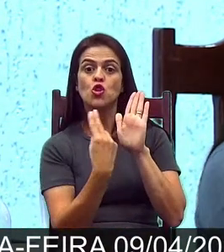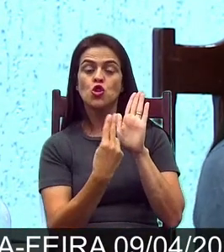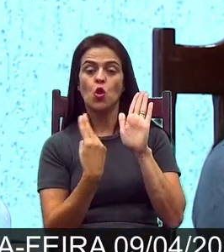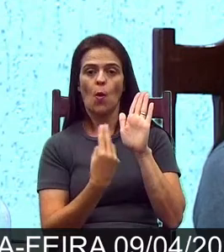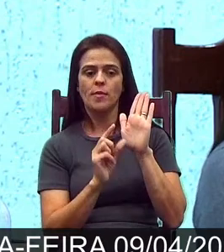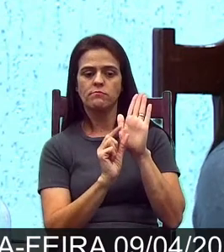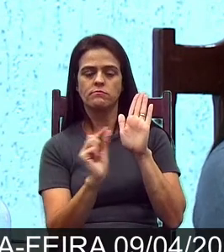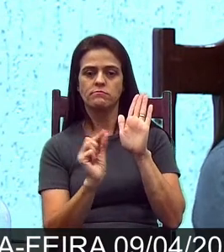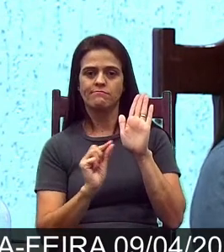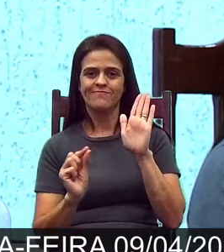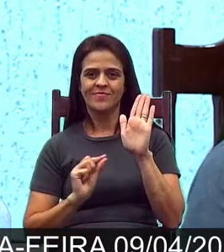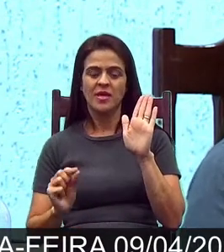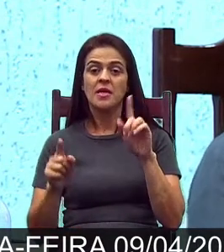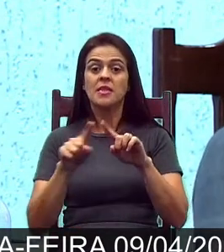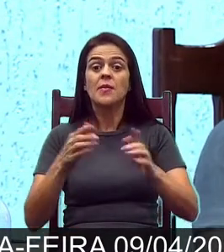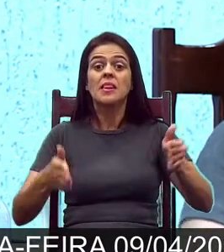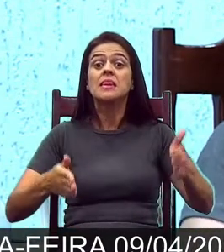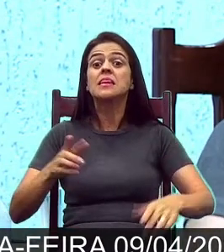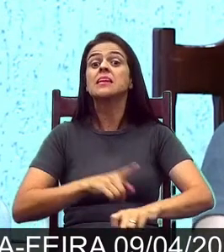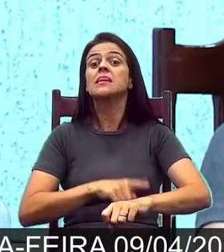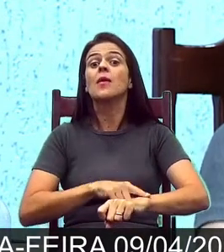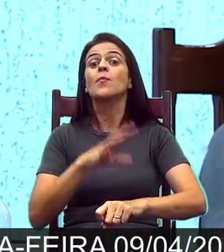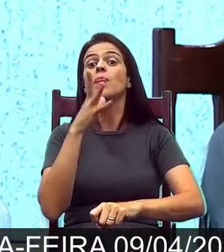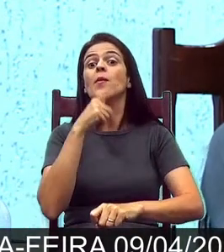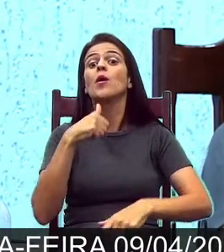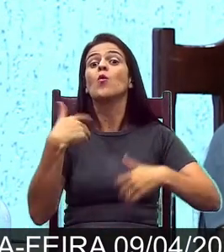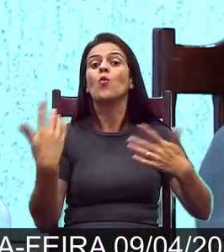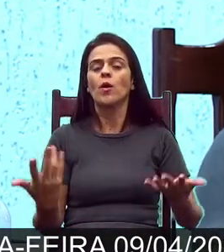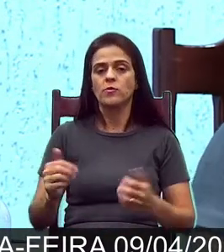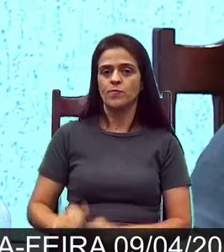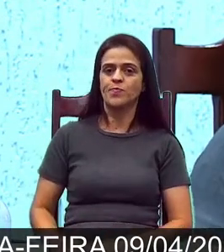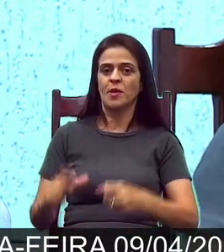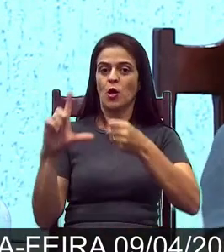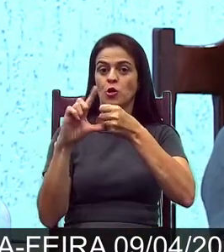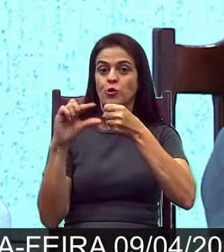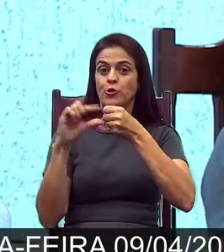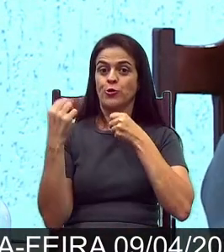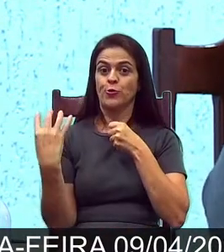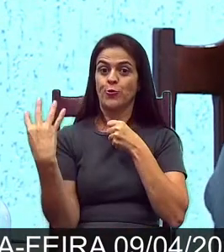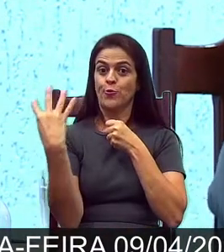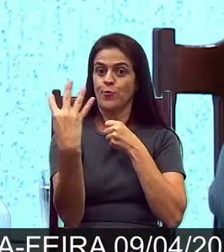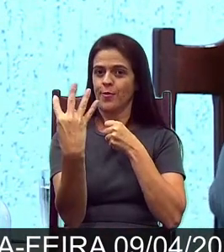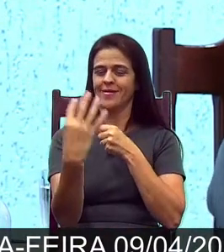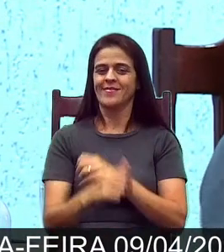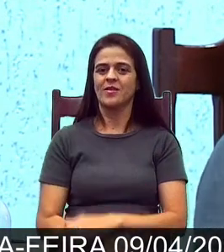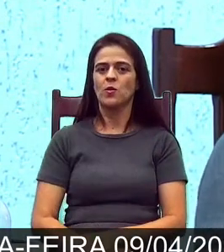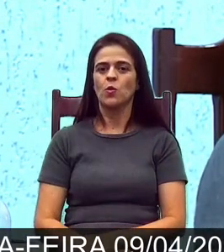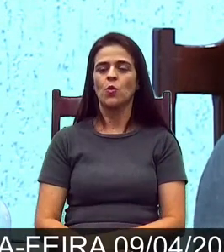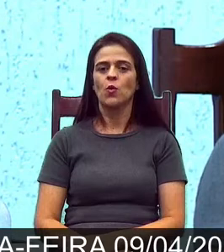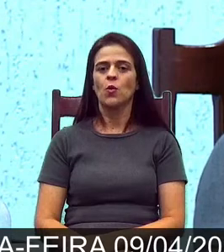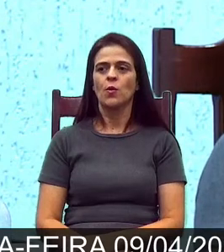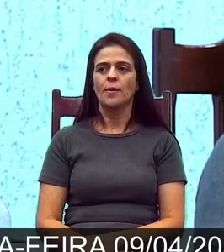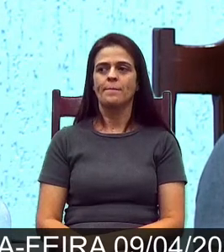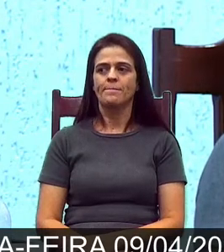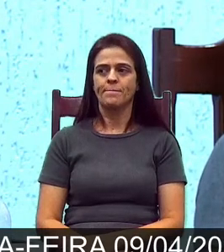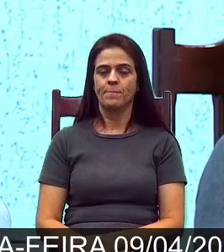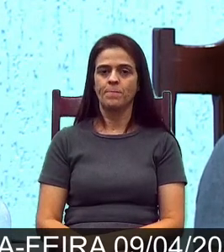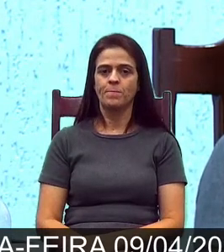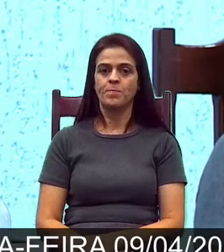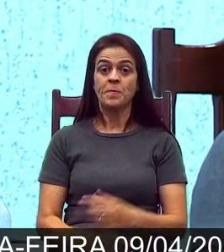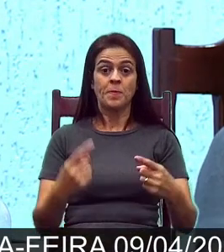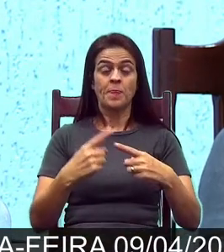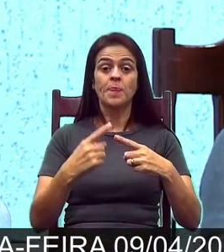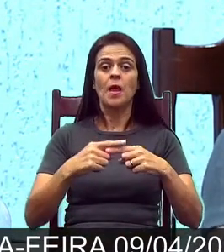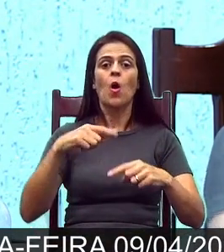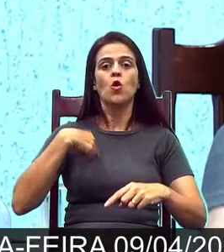pacientes, como também a estimativa do prazo de atendimento solicitado. Artigo 4º. Ordem de espera deve ser